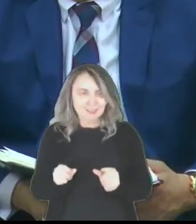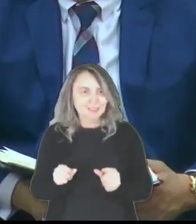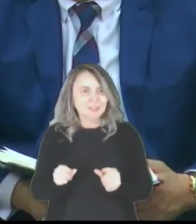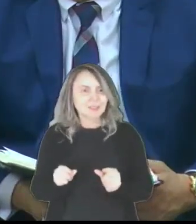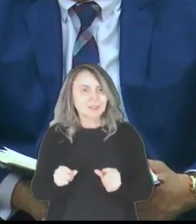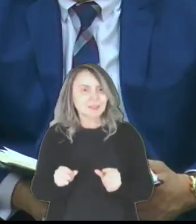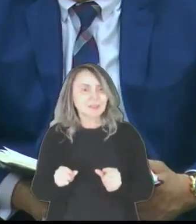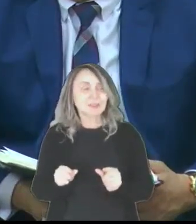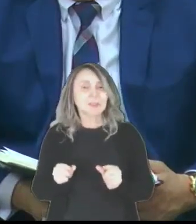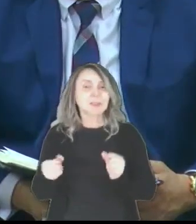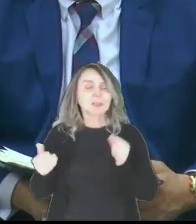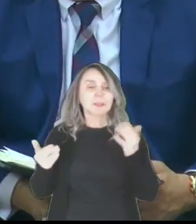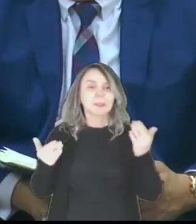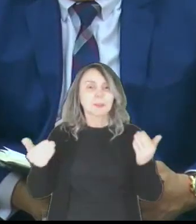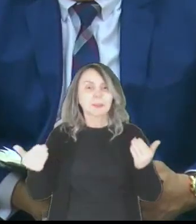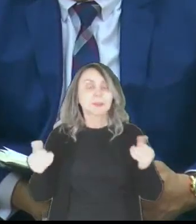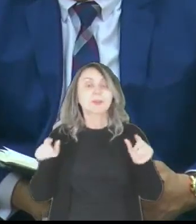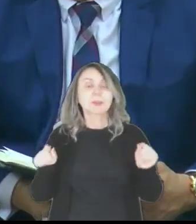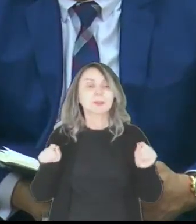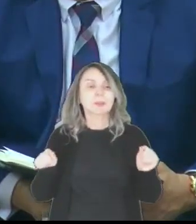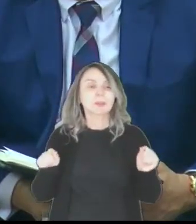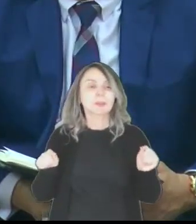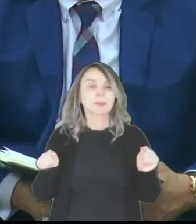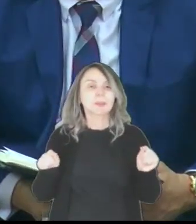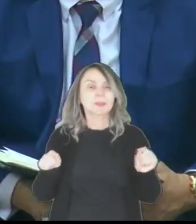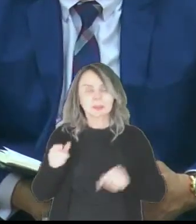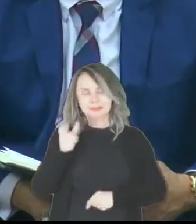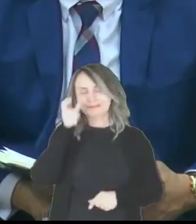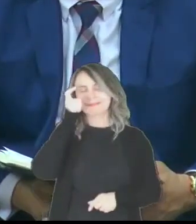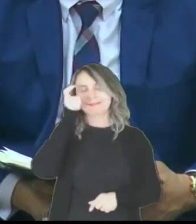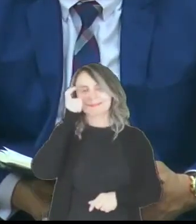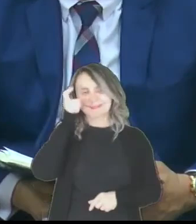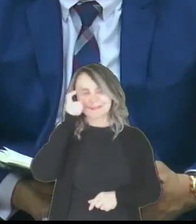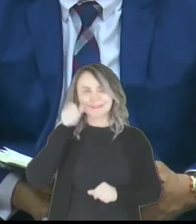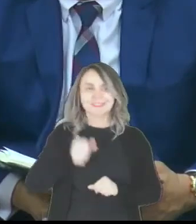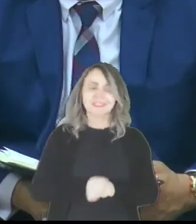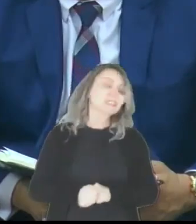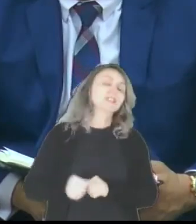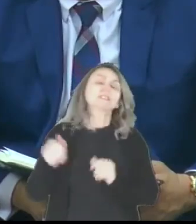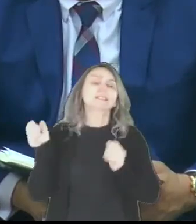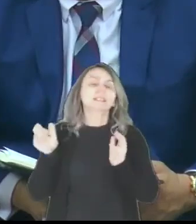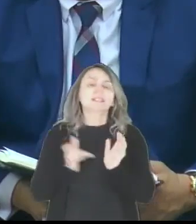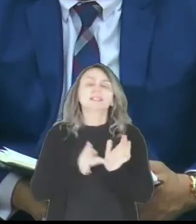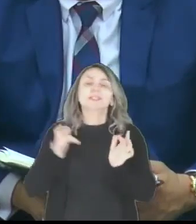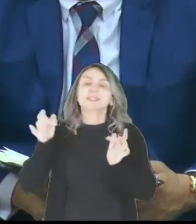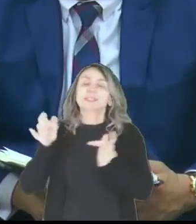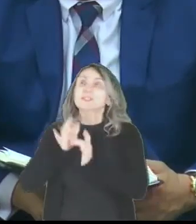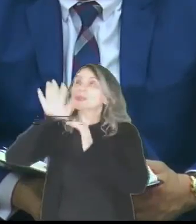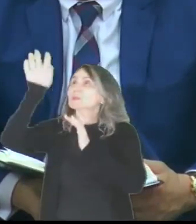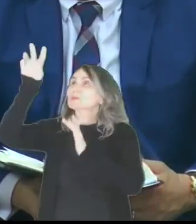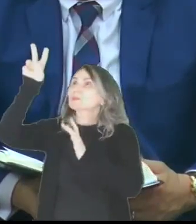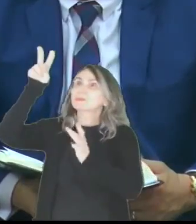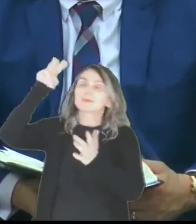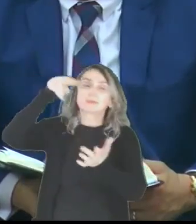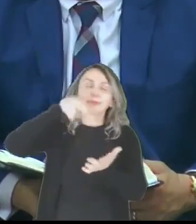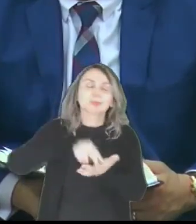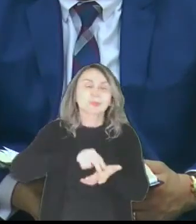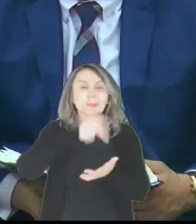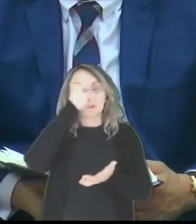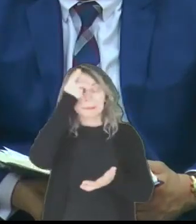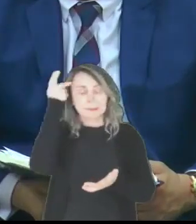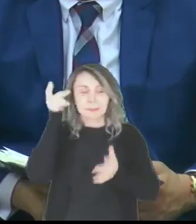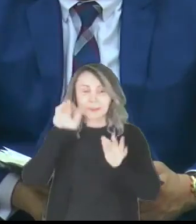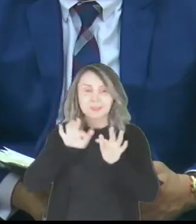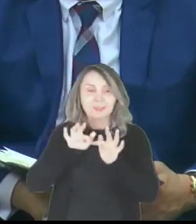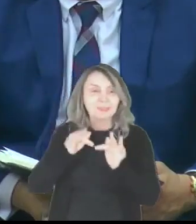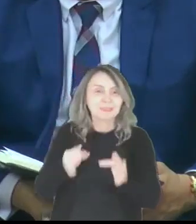miúdo como o que, irmão? Interessante, irmão. Jesus, ele veio miúdo. Glória a Deus. Os irmãos